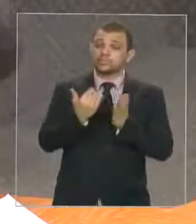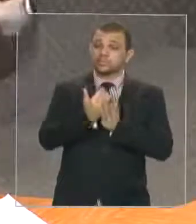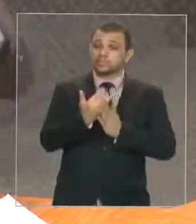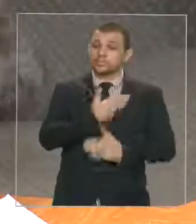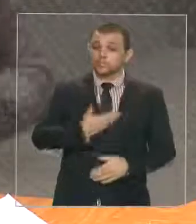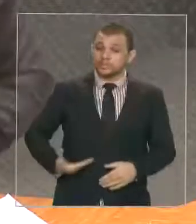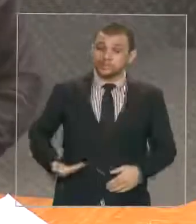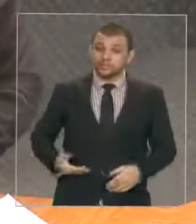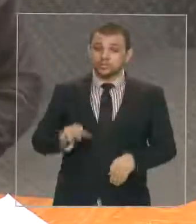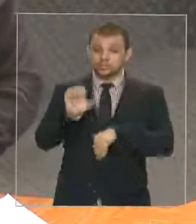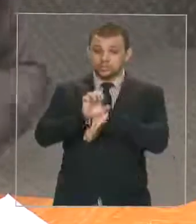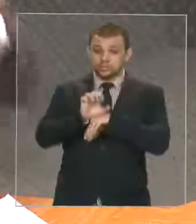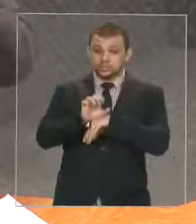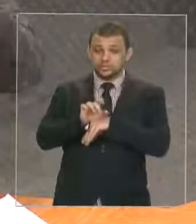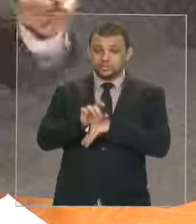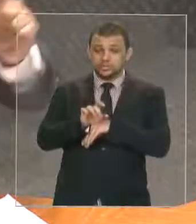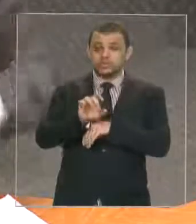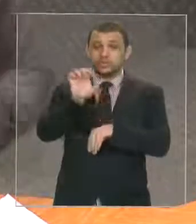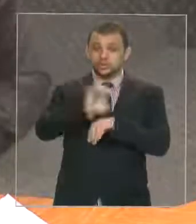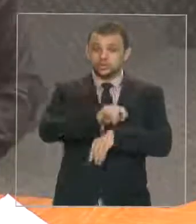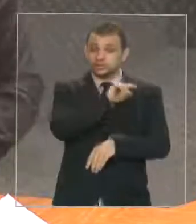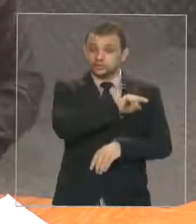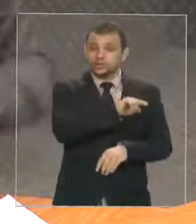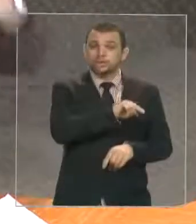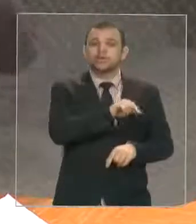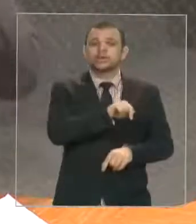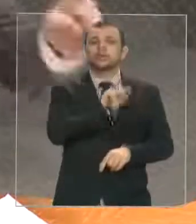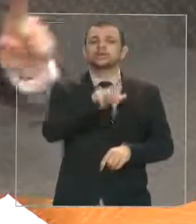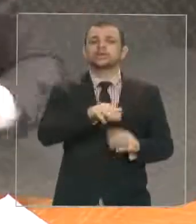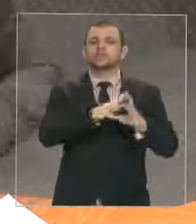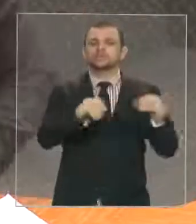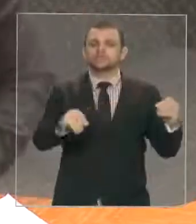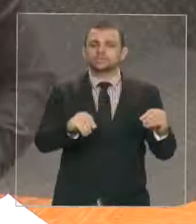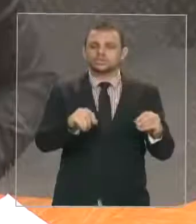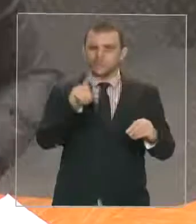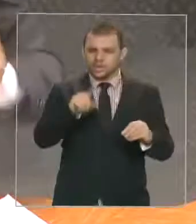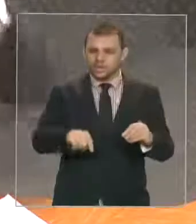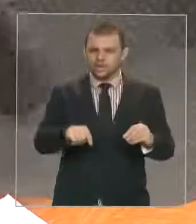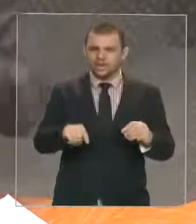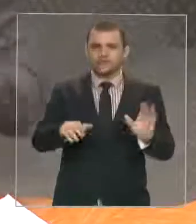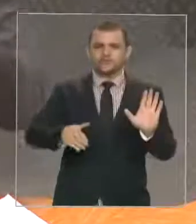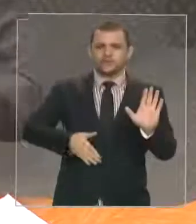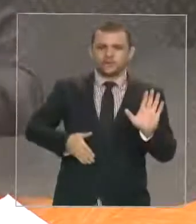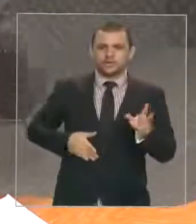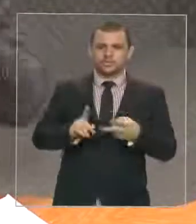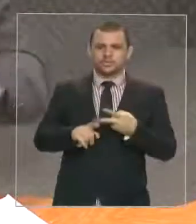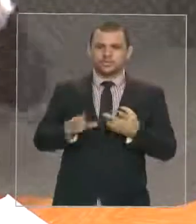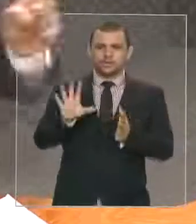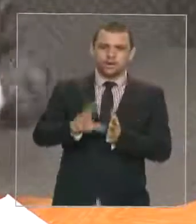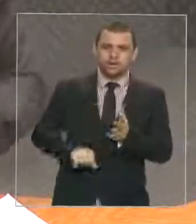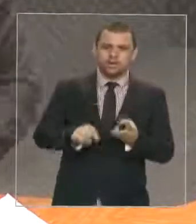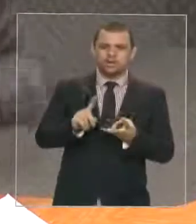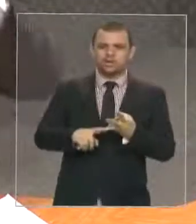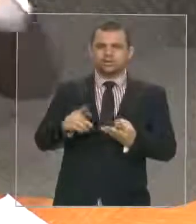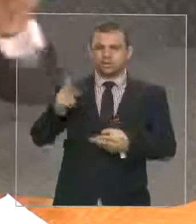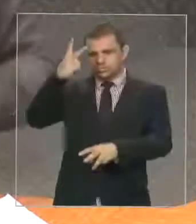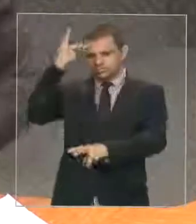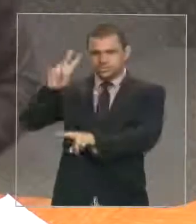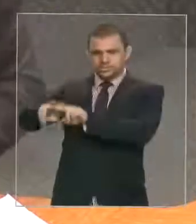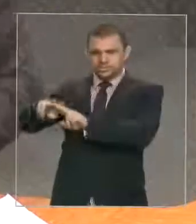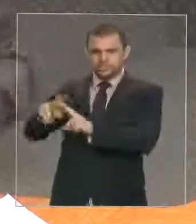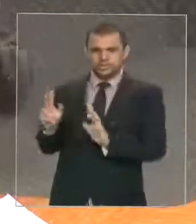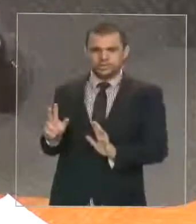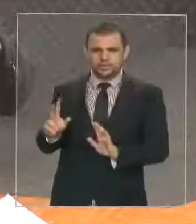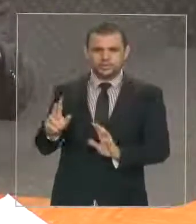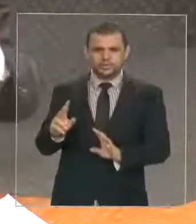Não sumiu um marginal, não sumiu um delinquente, não sumiu um apenado, não sumiu alguém que estava cumprindo uma pena na penitenciária